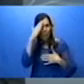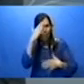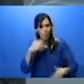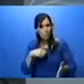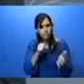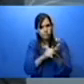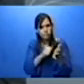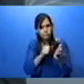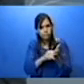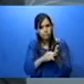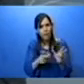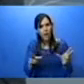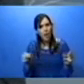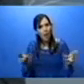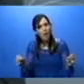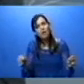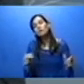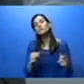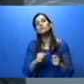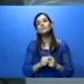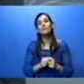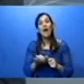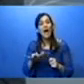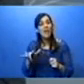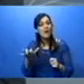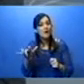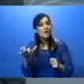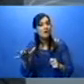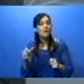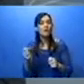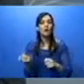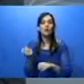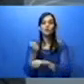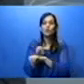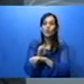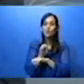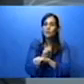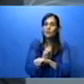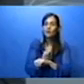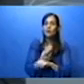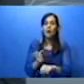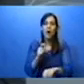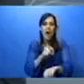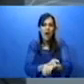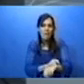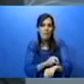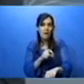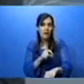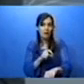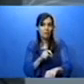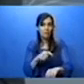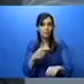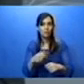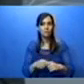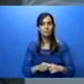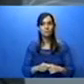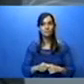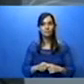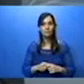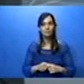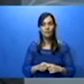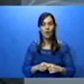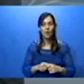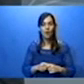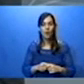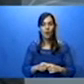lagosta, aracnídeos, como aranha, escorpião, ácaro, o carrapato e os miriápodos. Como